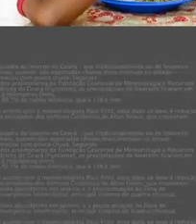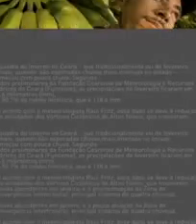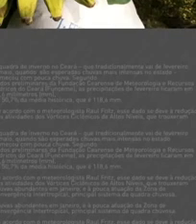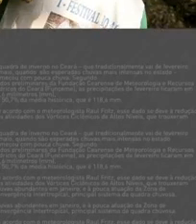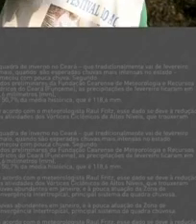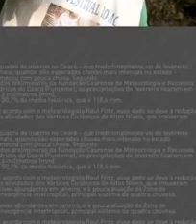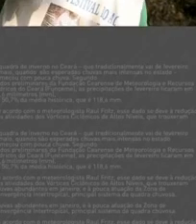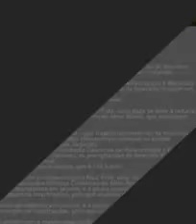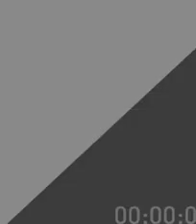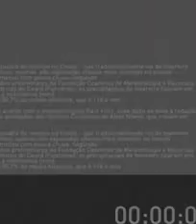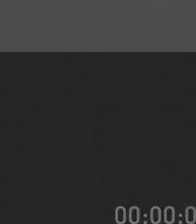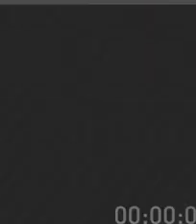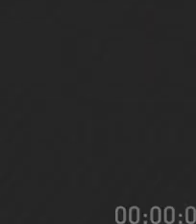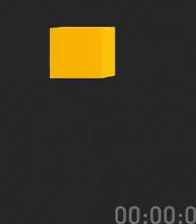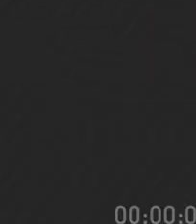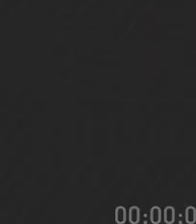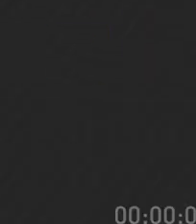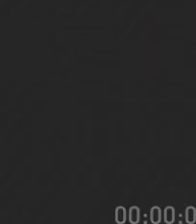a luta